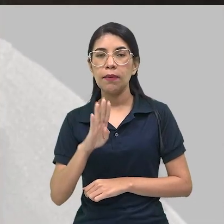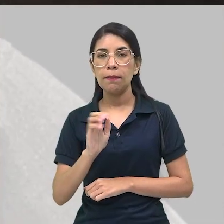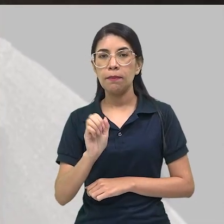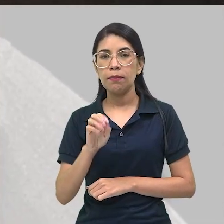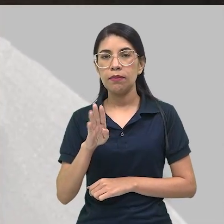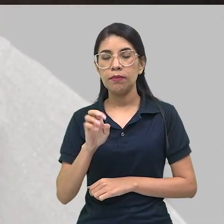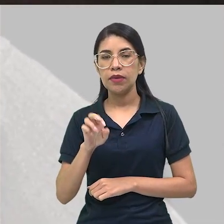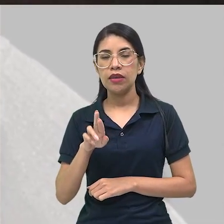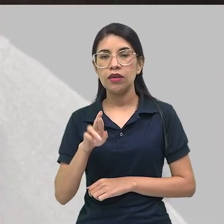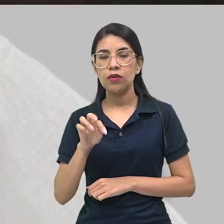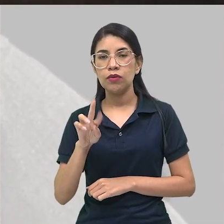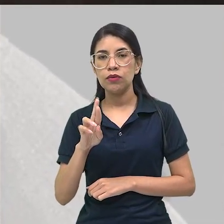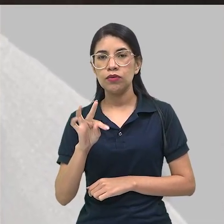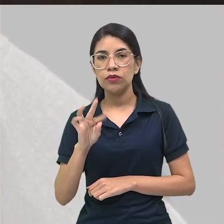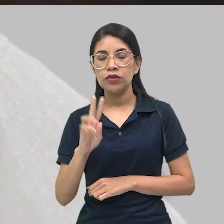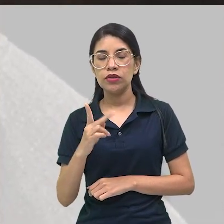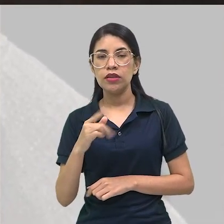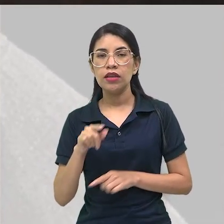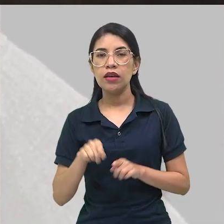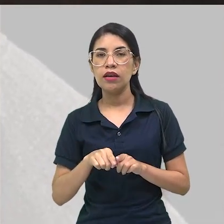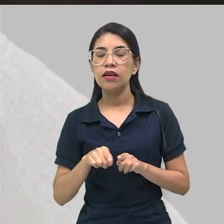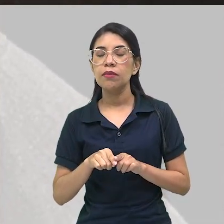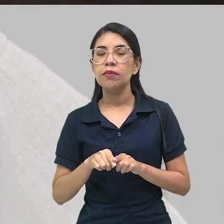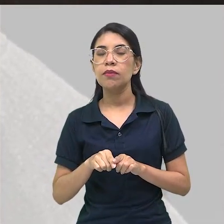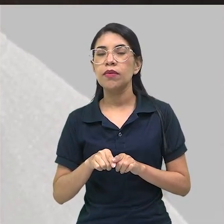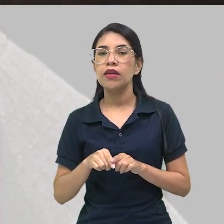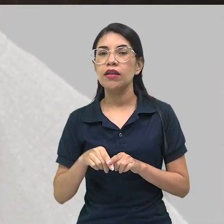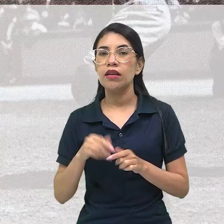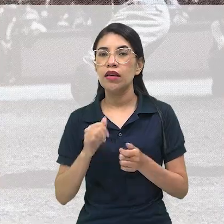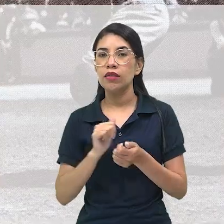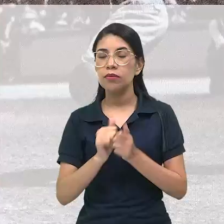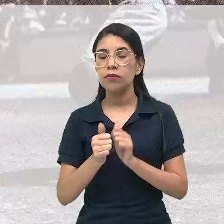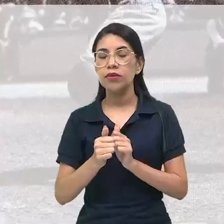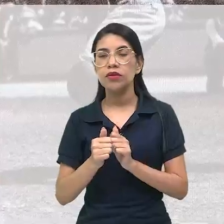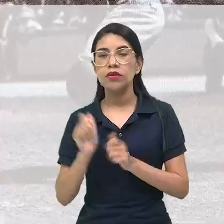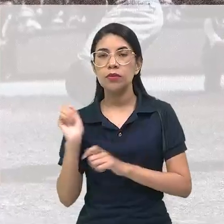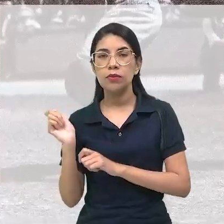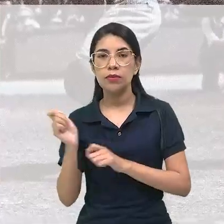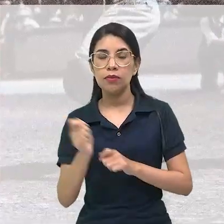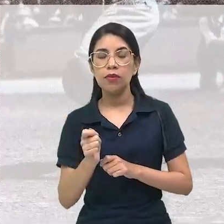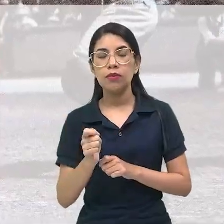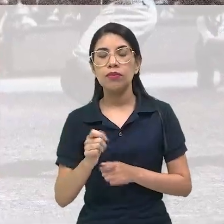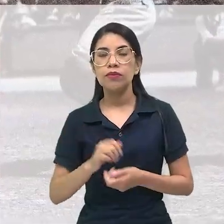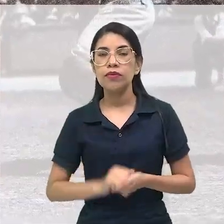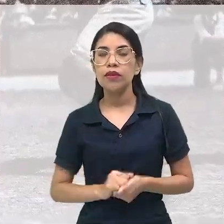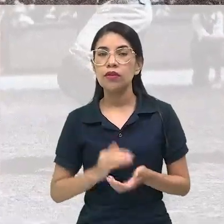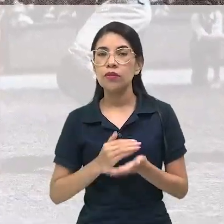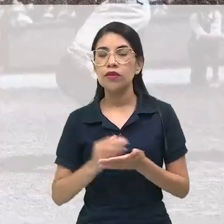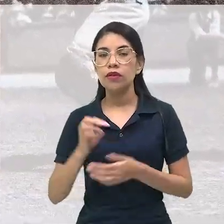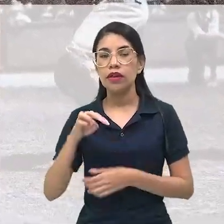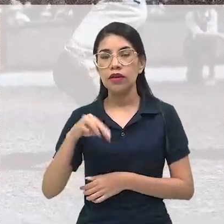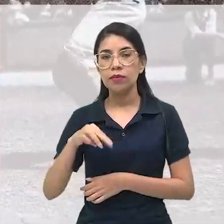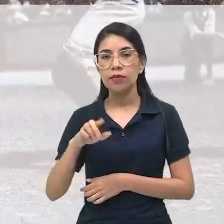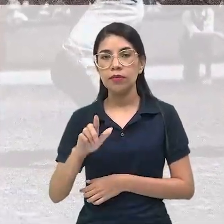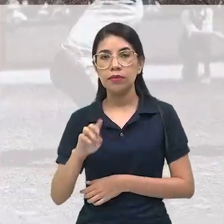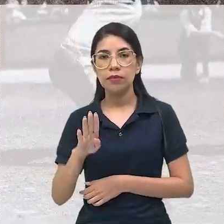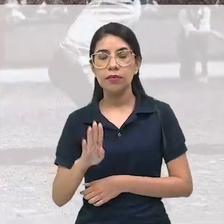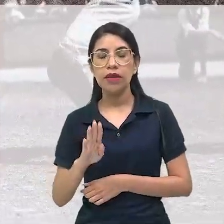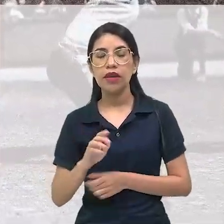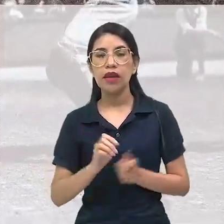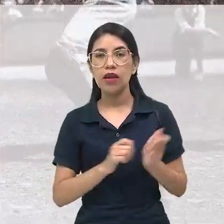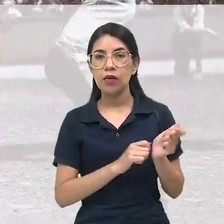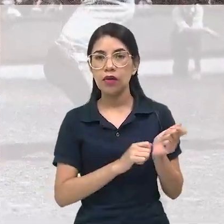Ruth e Bambino, foi um jogador americano de beisebol. Começou sua carreira na MLB como arremessador